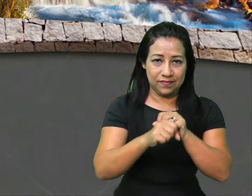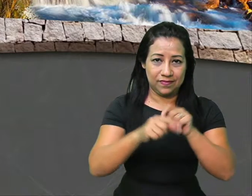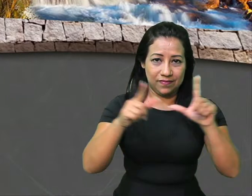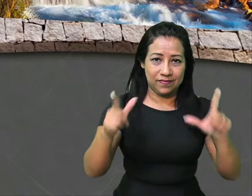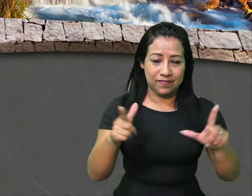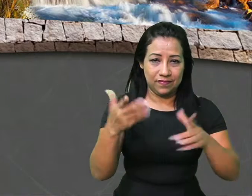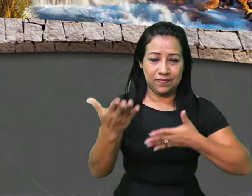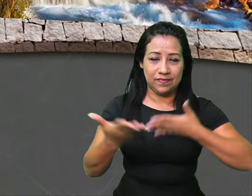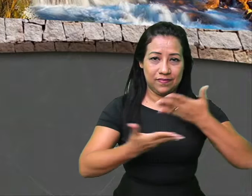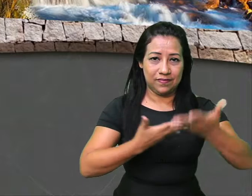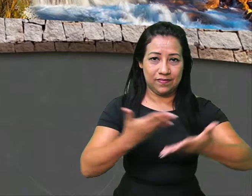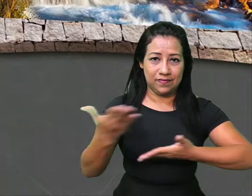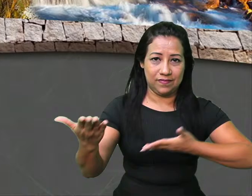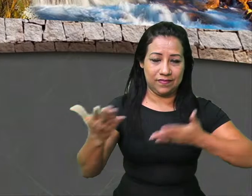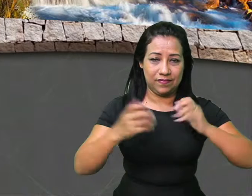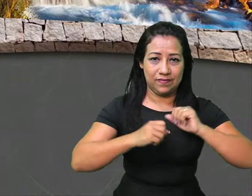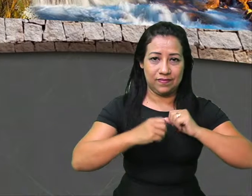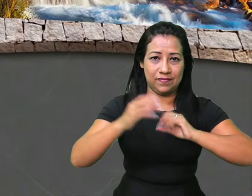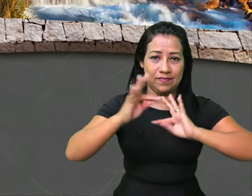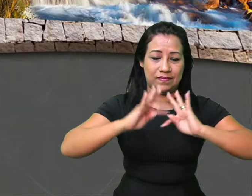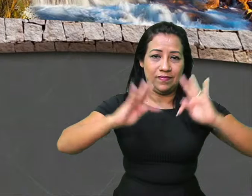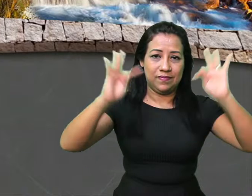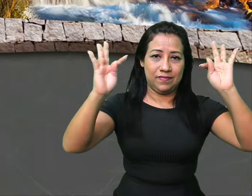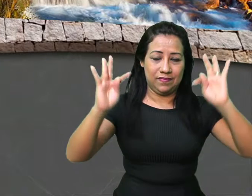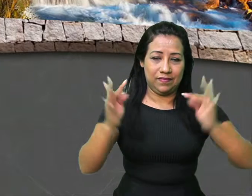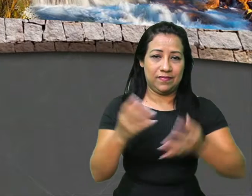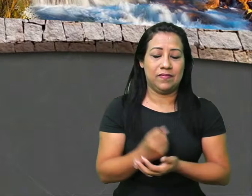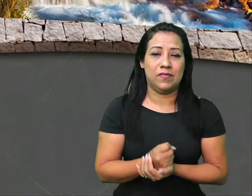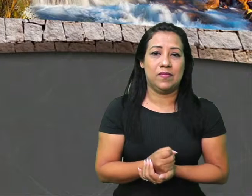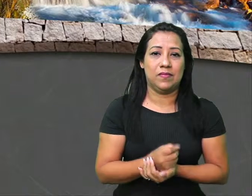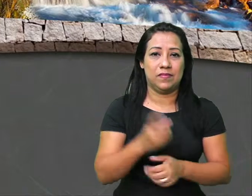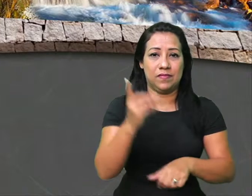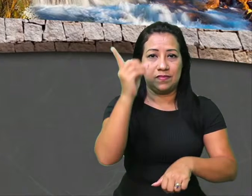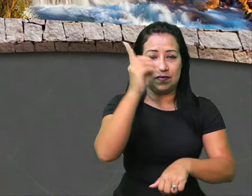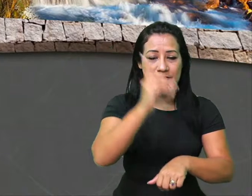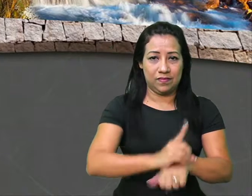mediação tecnológica da nossa diretora Daniele Brasil